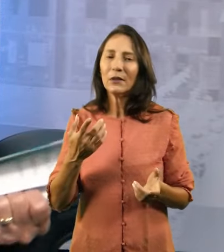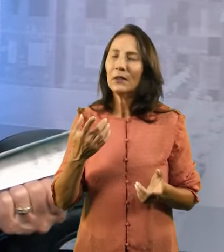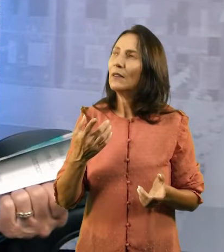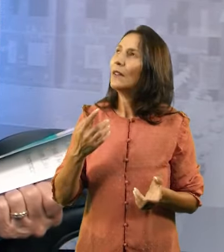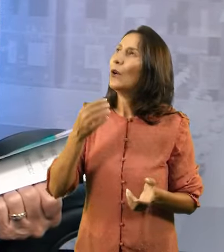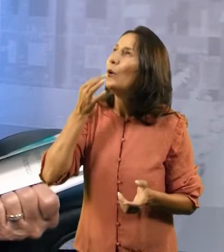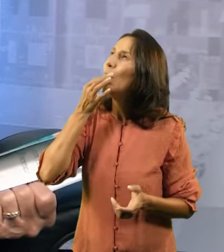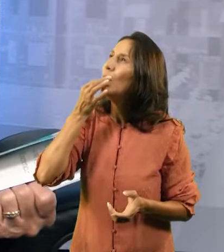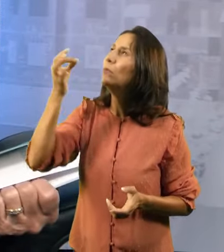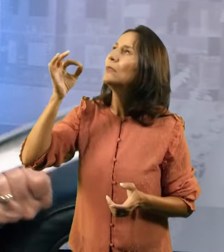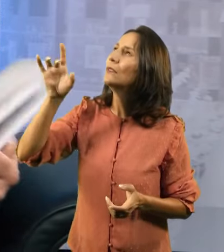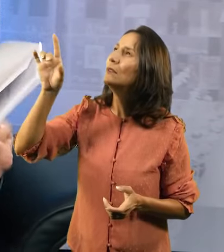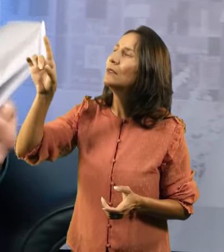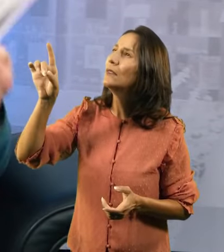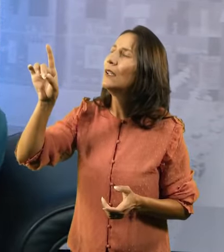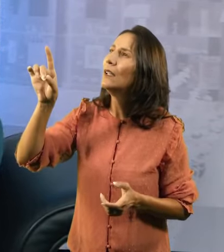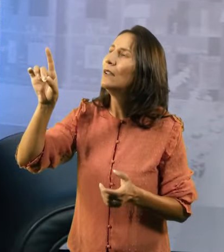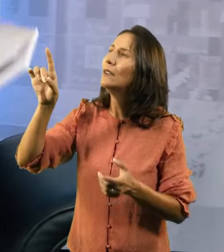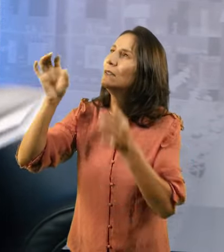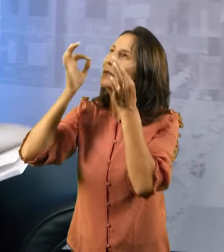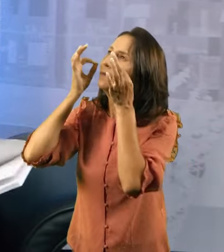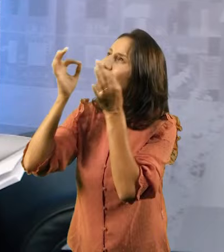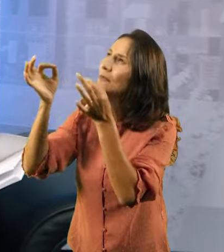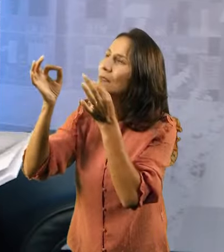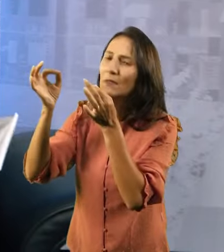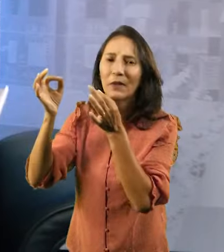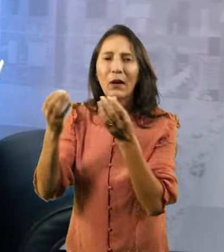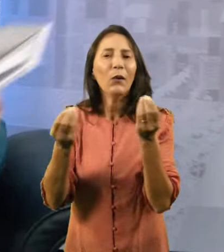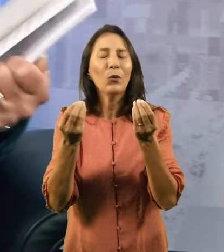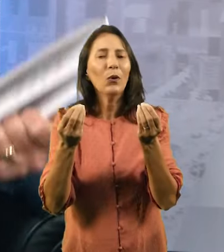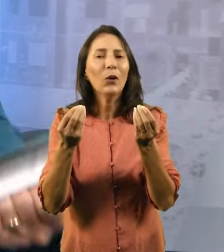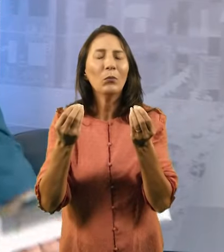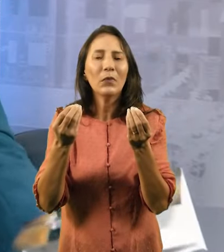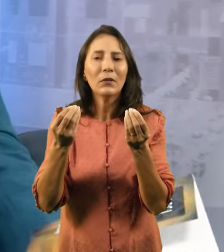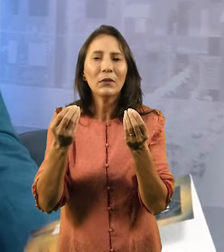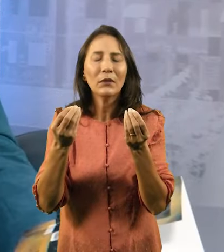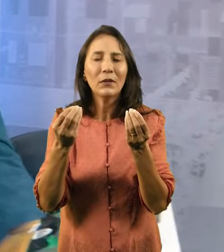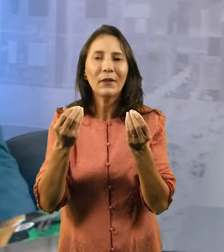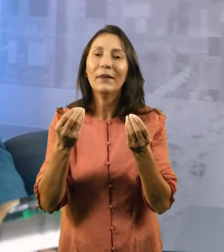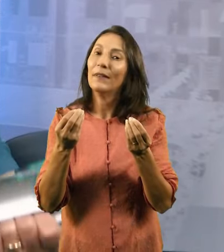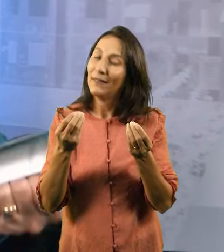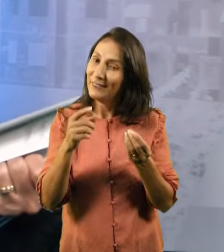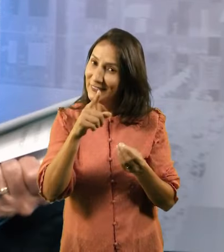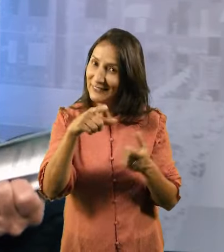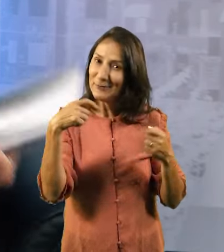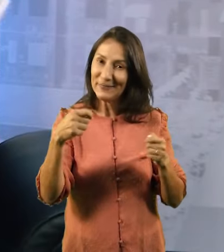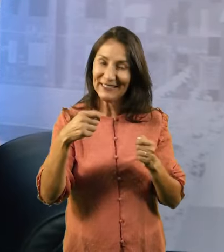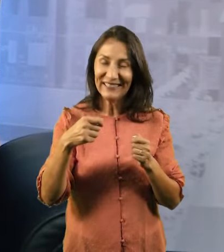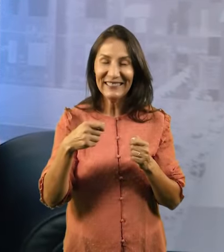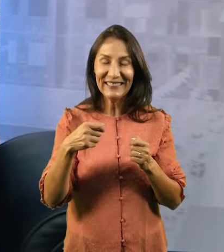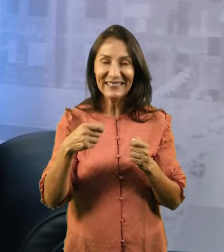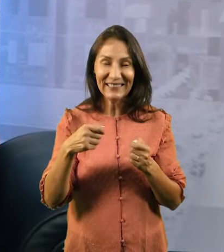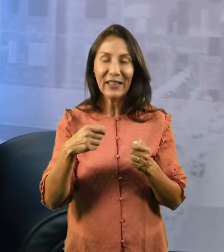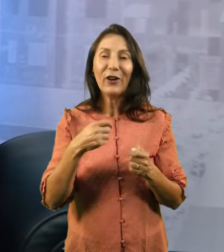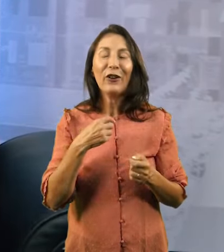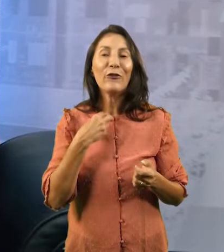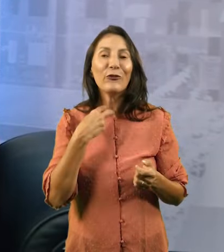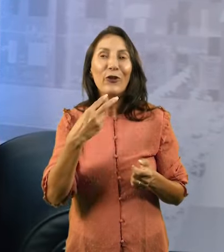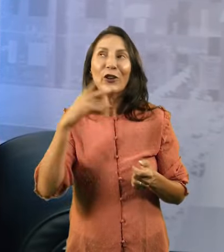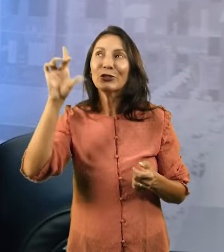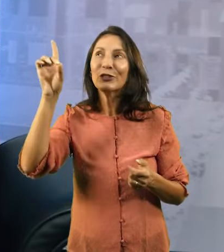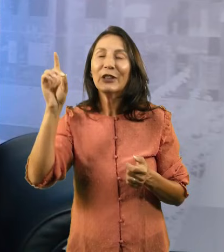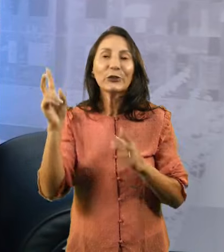ouvir a voz de Deus. Ah, mas como ouvir a voz de Deus? É ler a palavra de Deus, ver o que fazer,